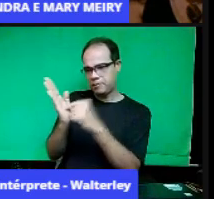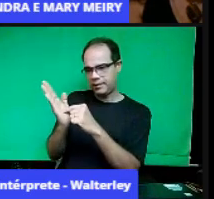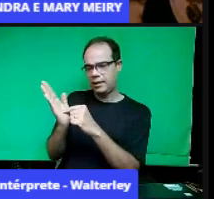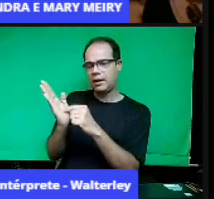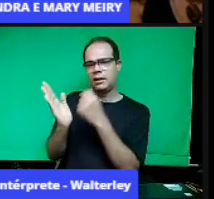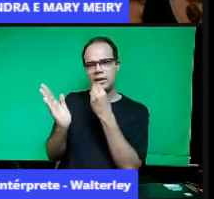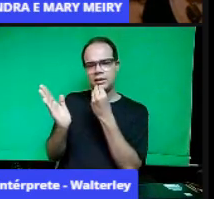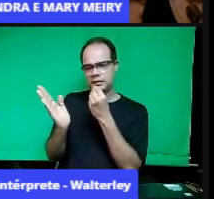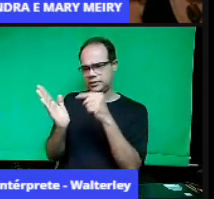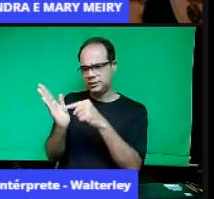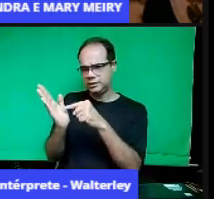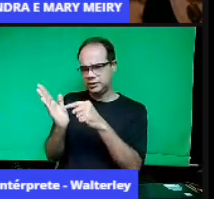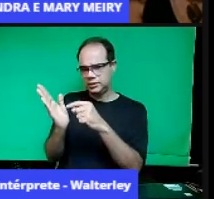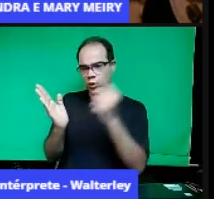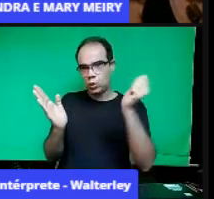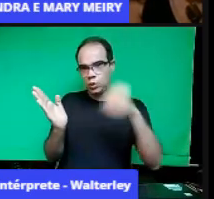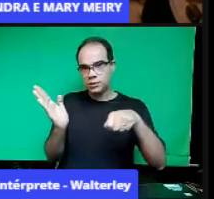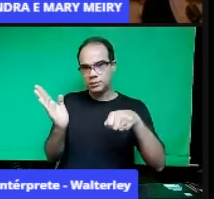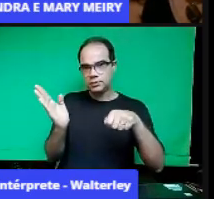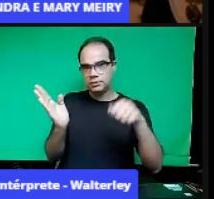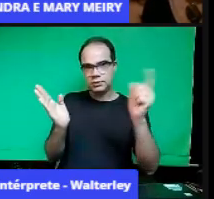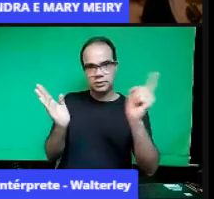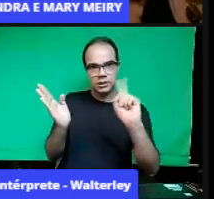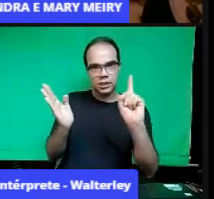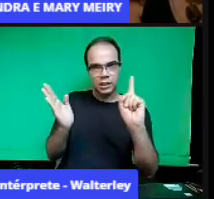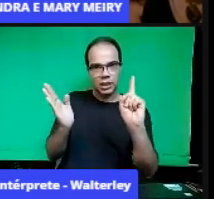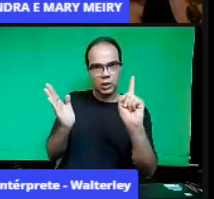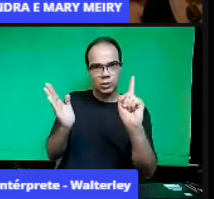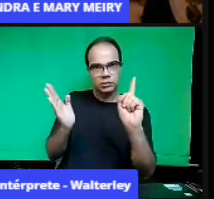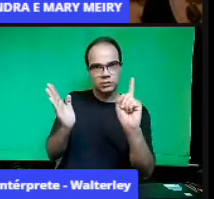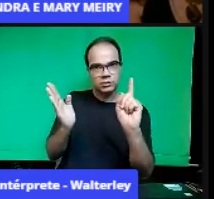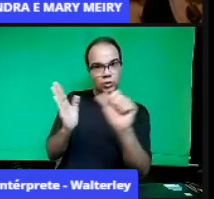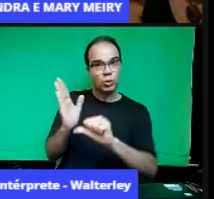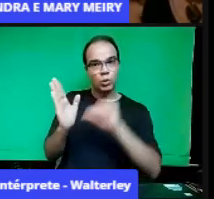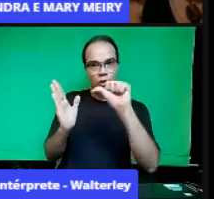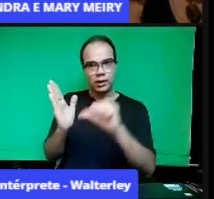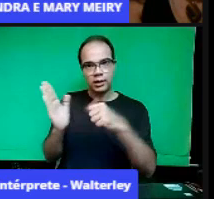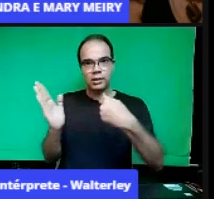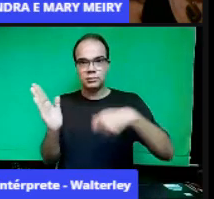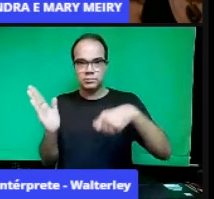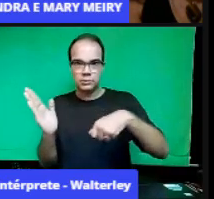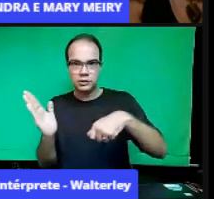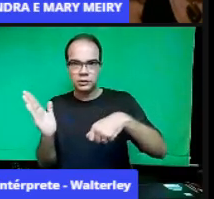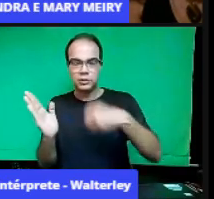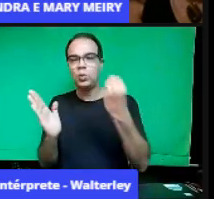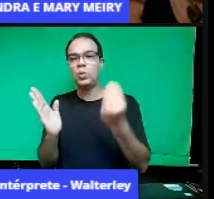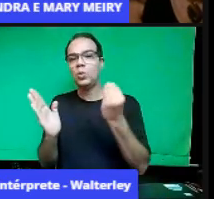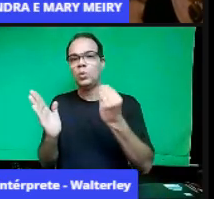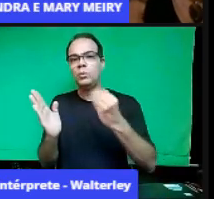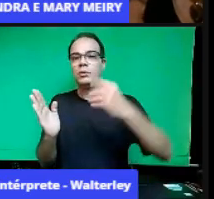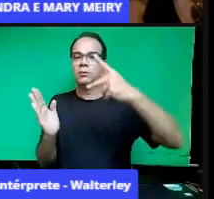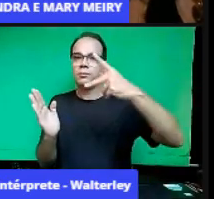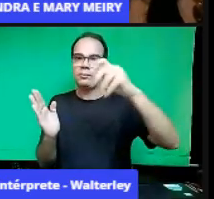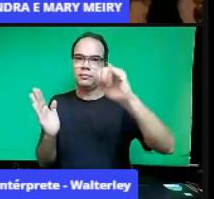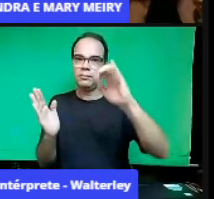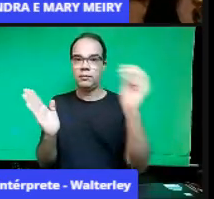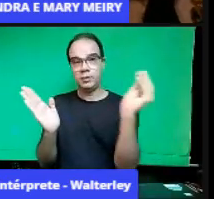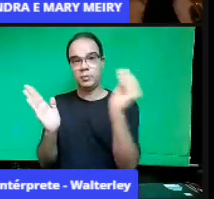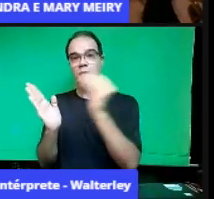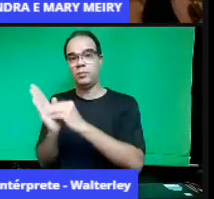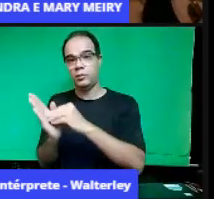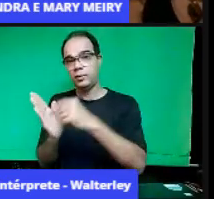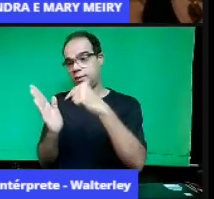reavaliação de tudo que você fez até o momento que você chegou à aplicabilidade dele, né? E uma